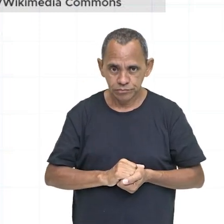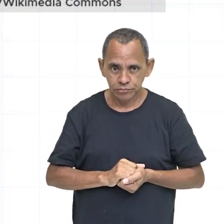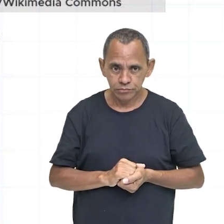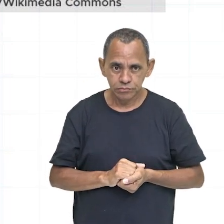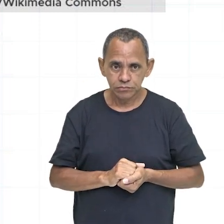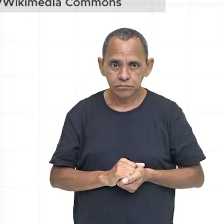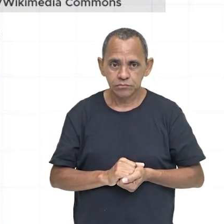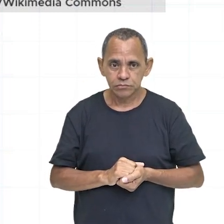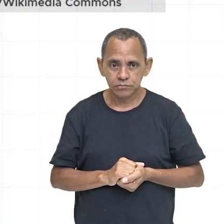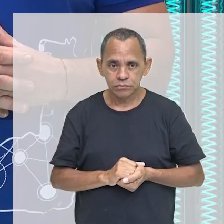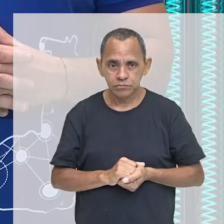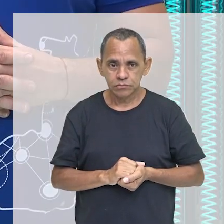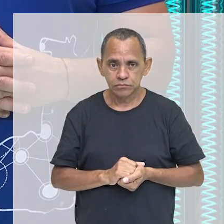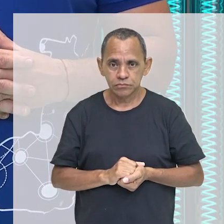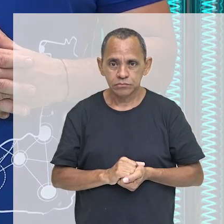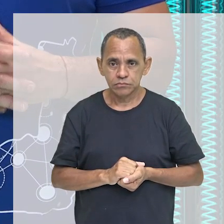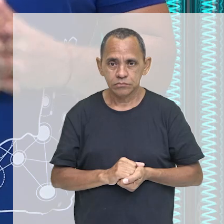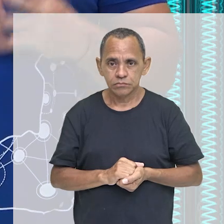1788.